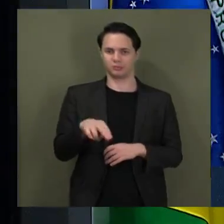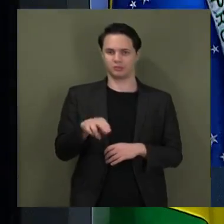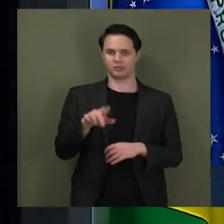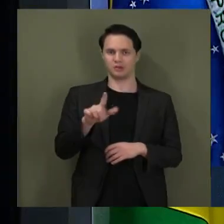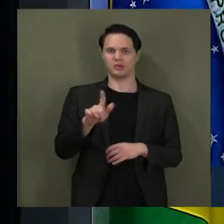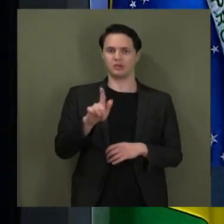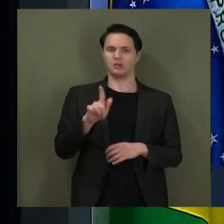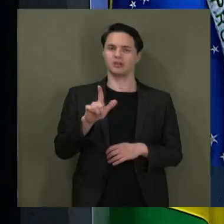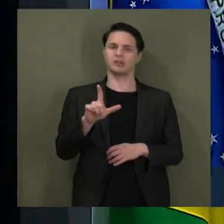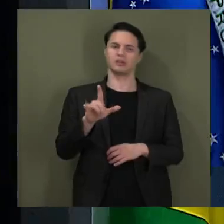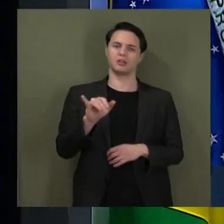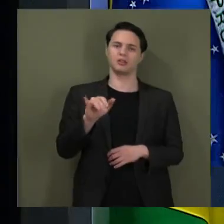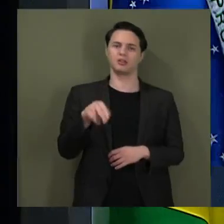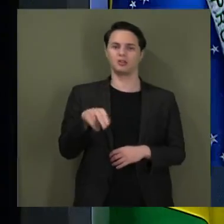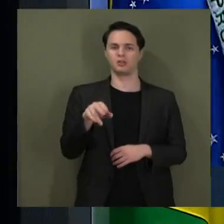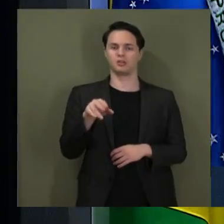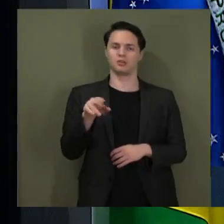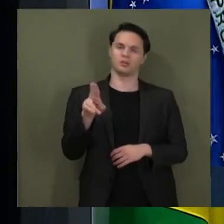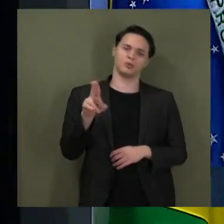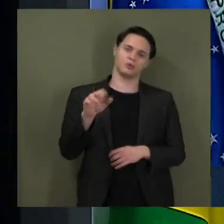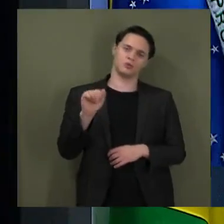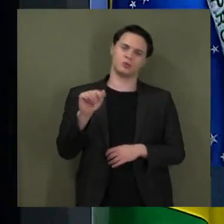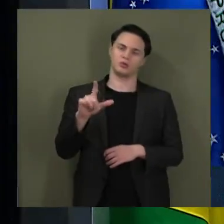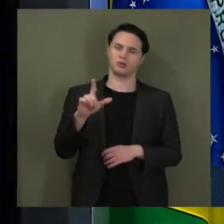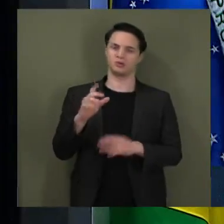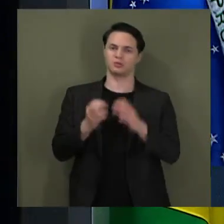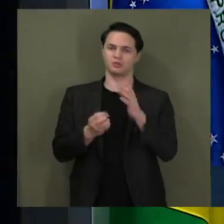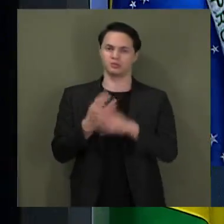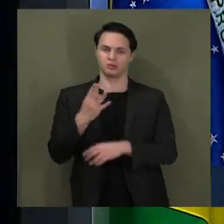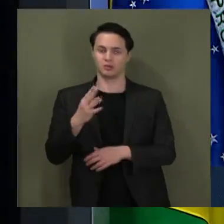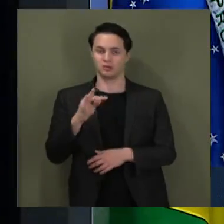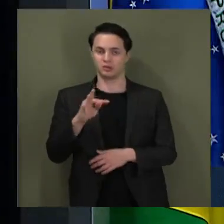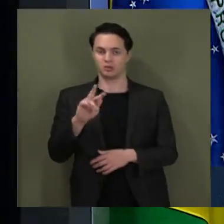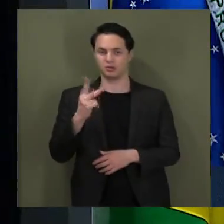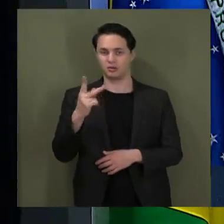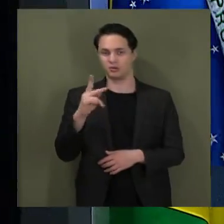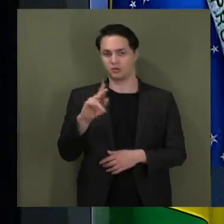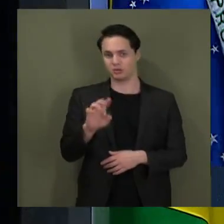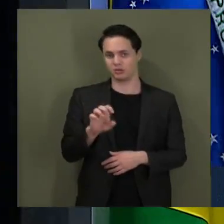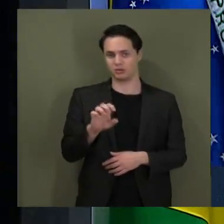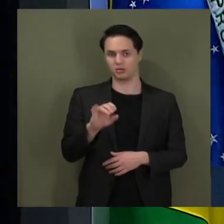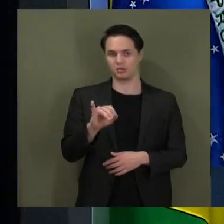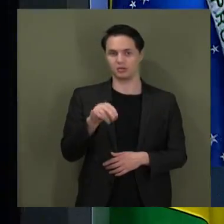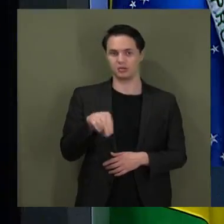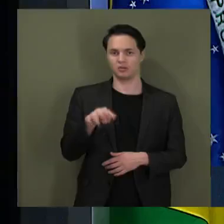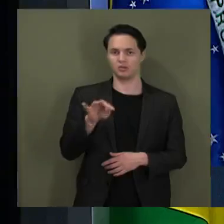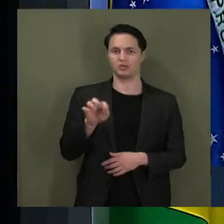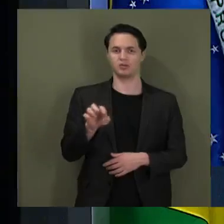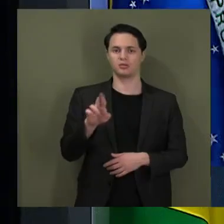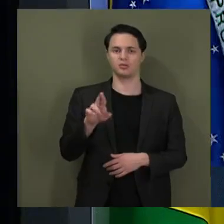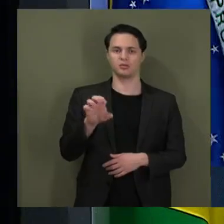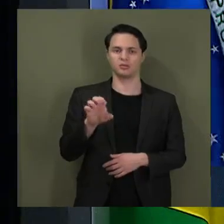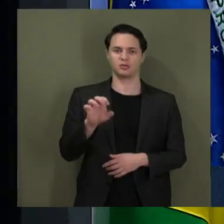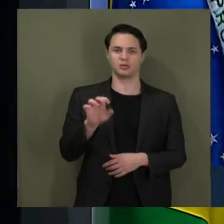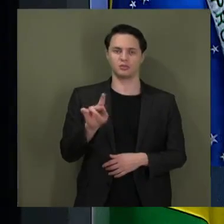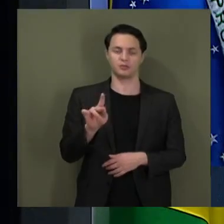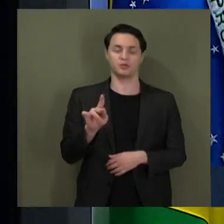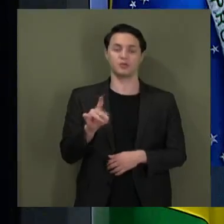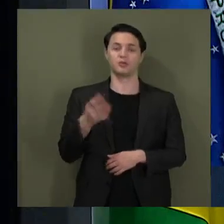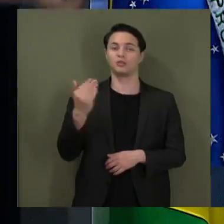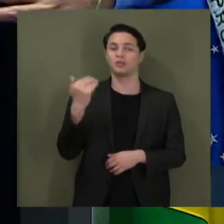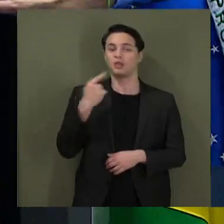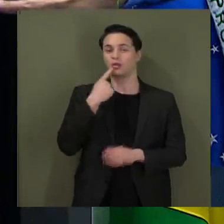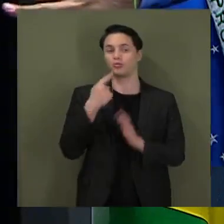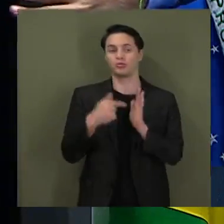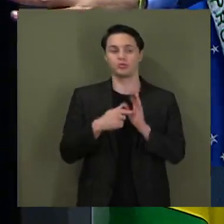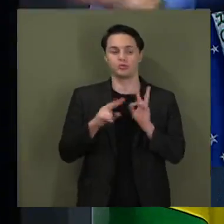Greenwald, fundador do The Intercept, que revelou a questão da Vaza Jato, para você ver como não